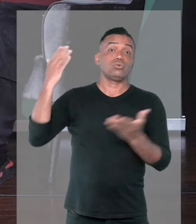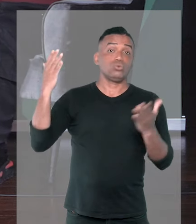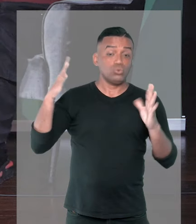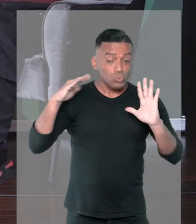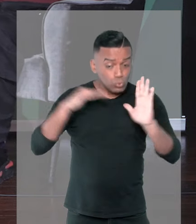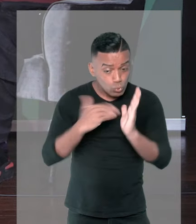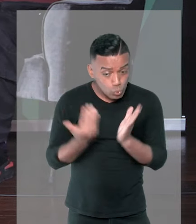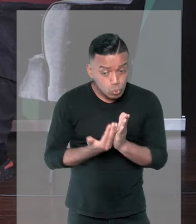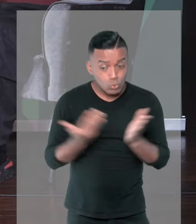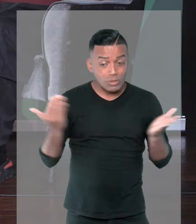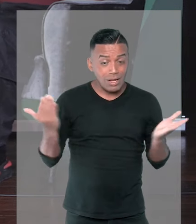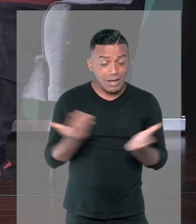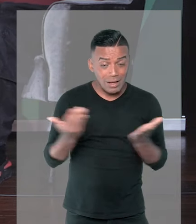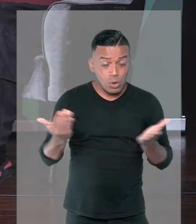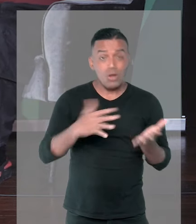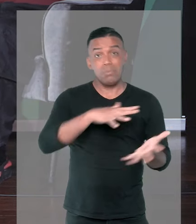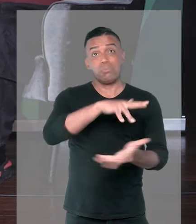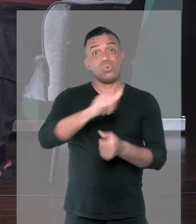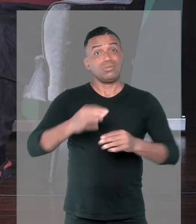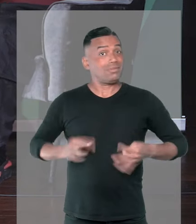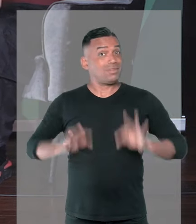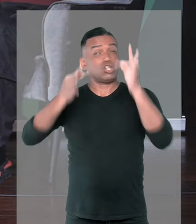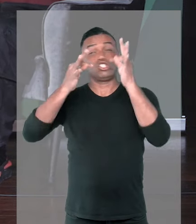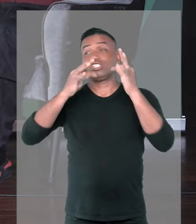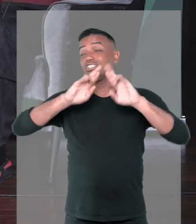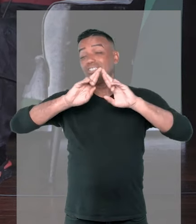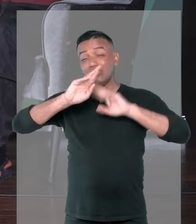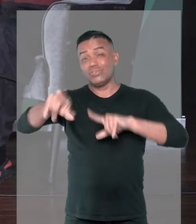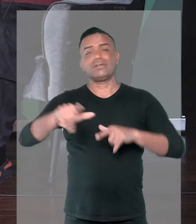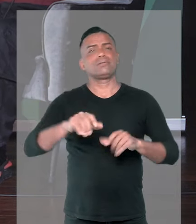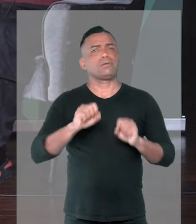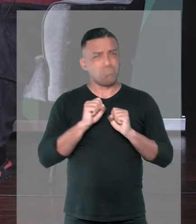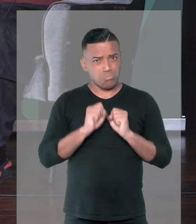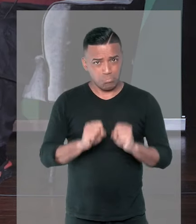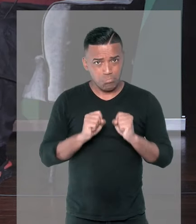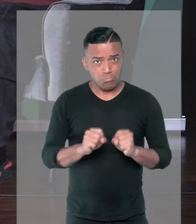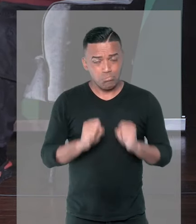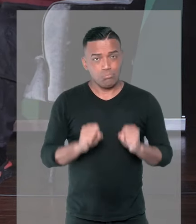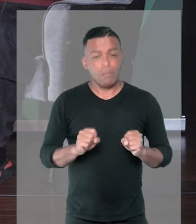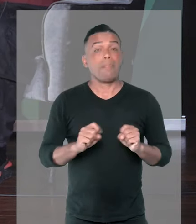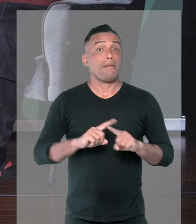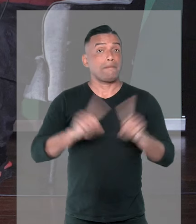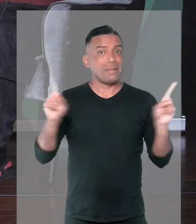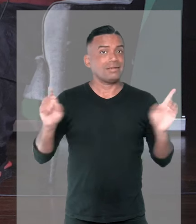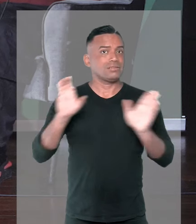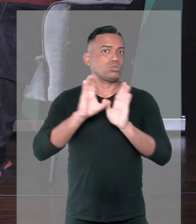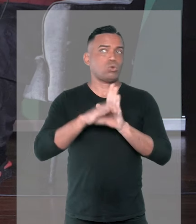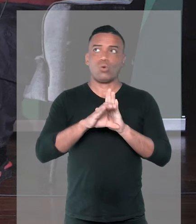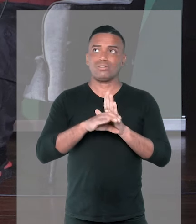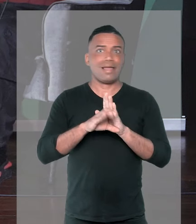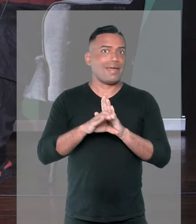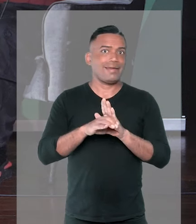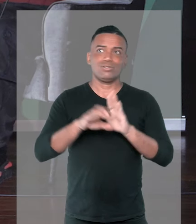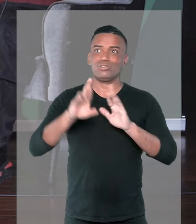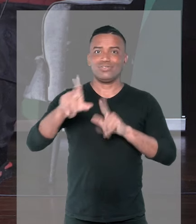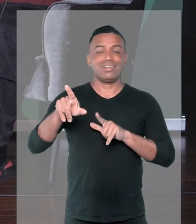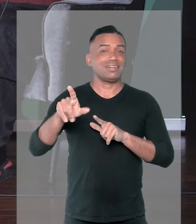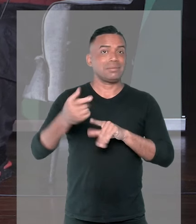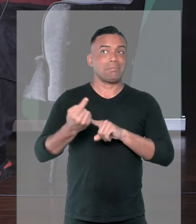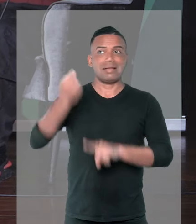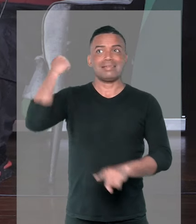completamente alucinado pode pode mas esses conceitos não estavam lá o mundo analógico não